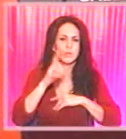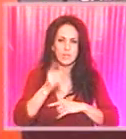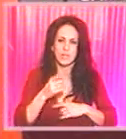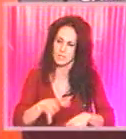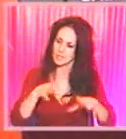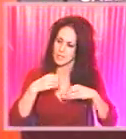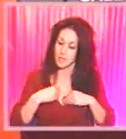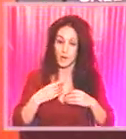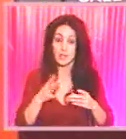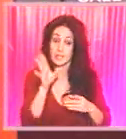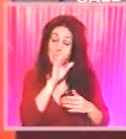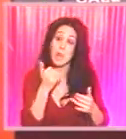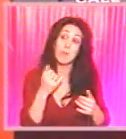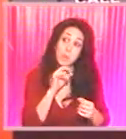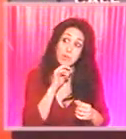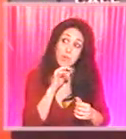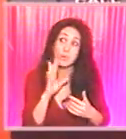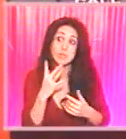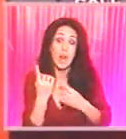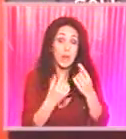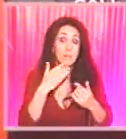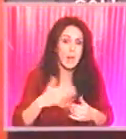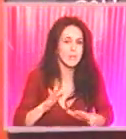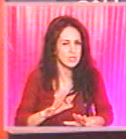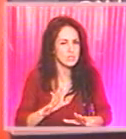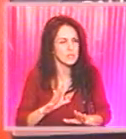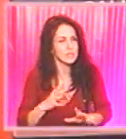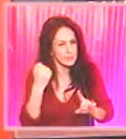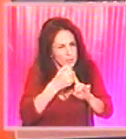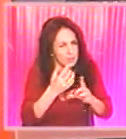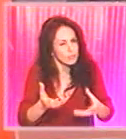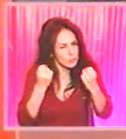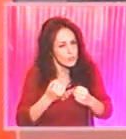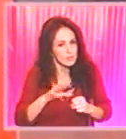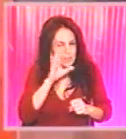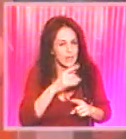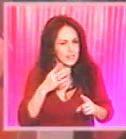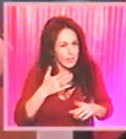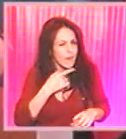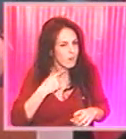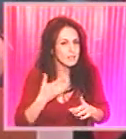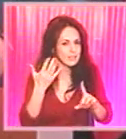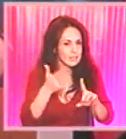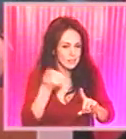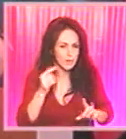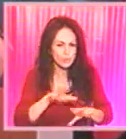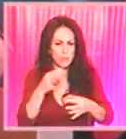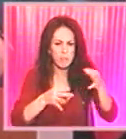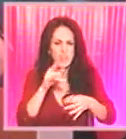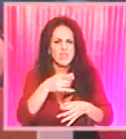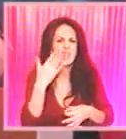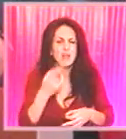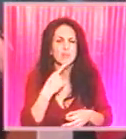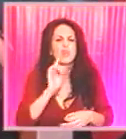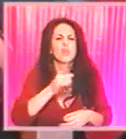que assumir certos riscos, mas sem a componente de risco, também o desafio não tem mesmo sabor. Claro. Também não se vai lá de E hoje trouxe-nos aqui uma maquineta que eu estou a